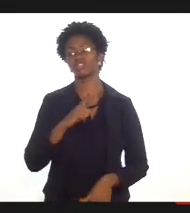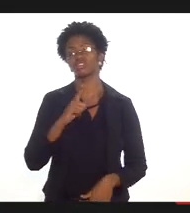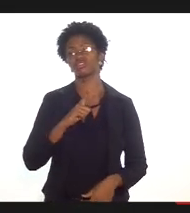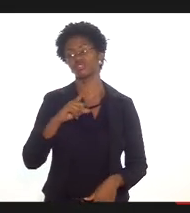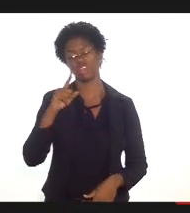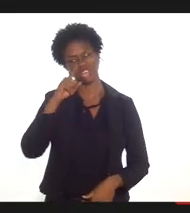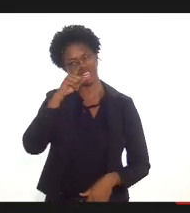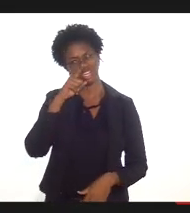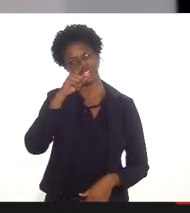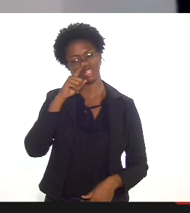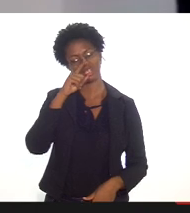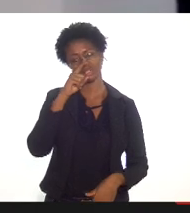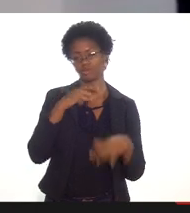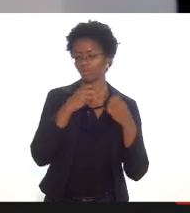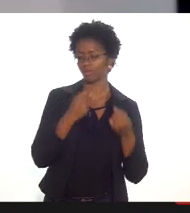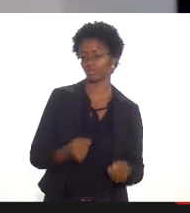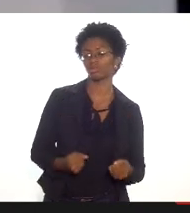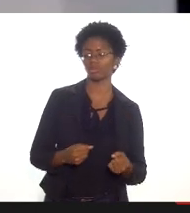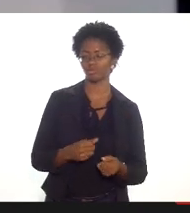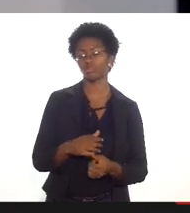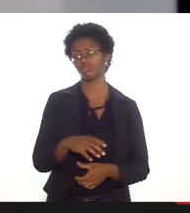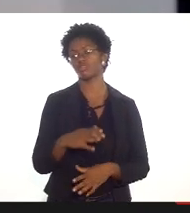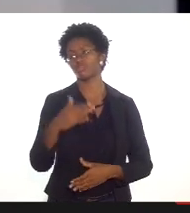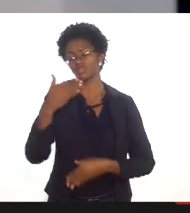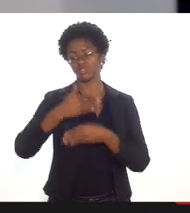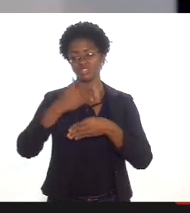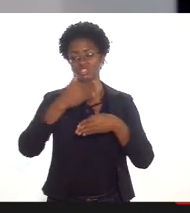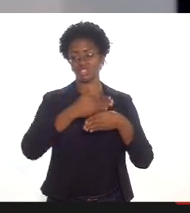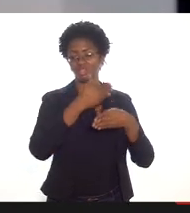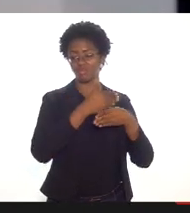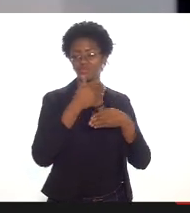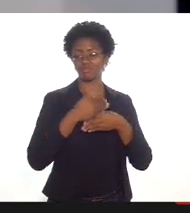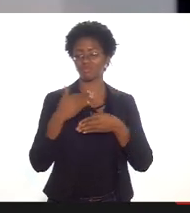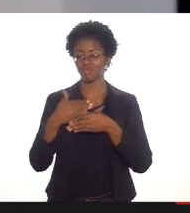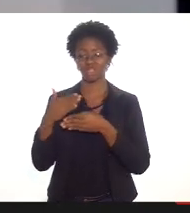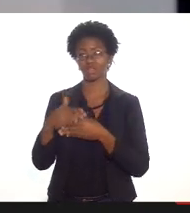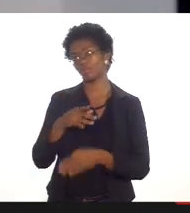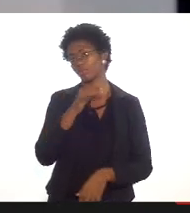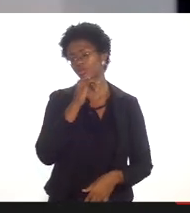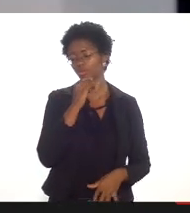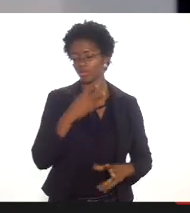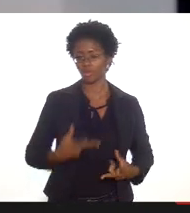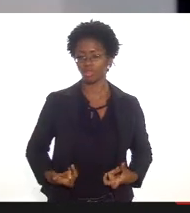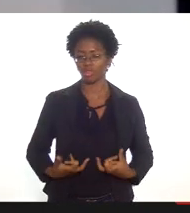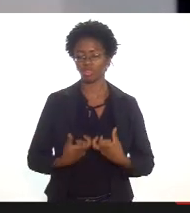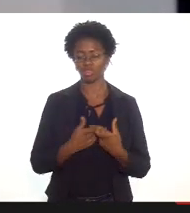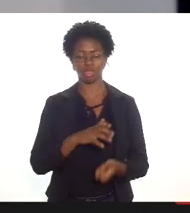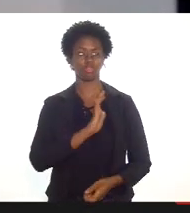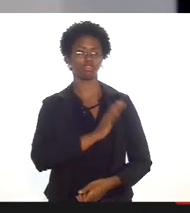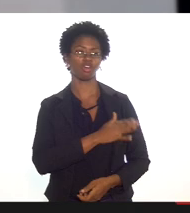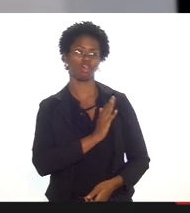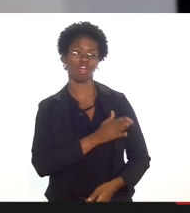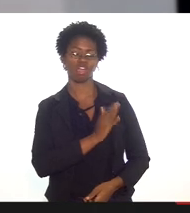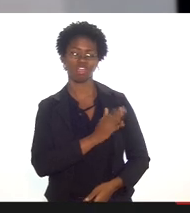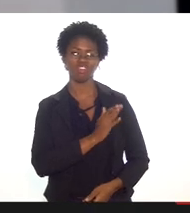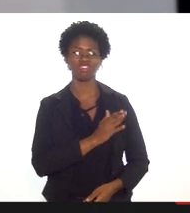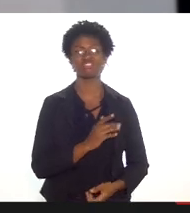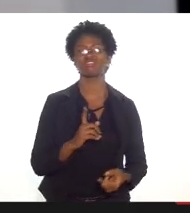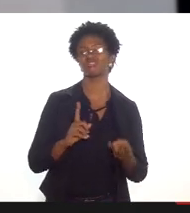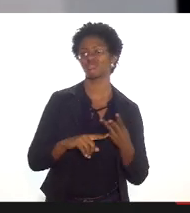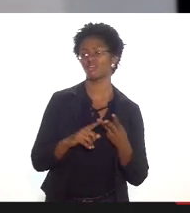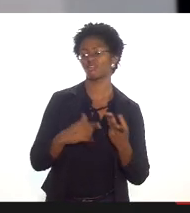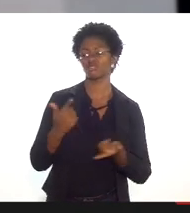ao fechamento de serviços de referência. Vimos fechamento de oncologia, fechamento de cardiologia, fechamento